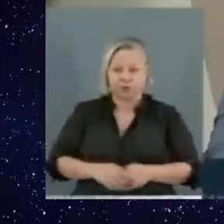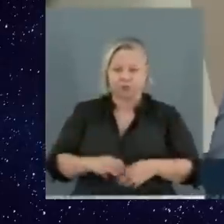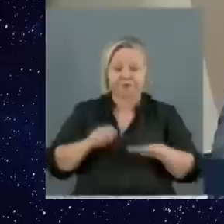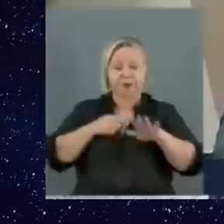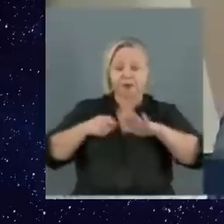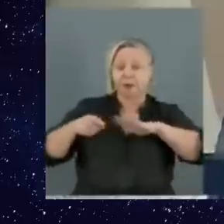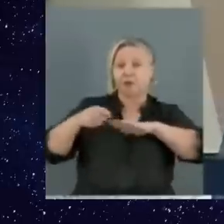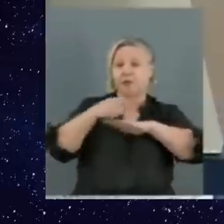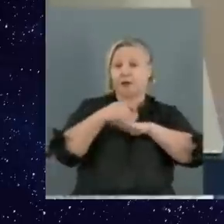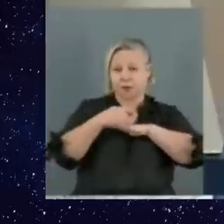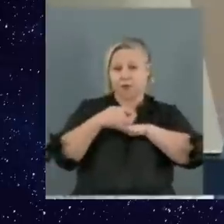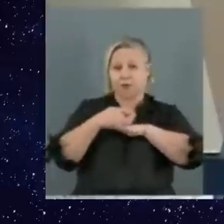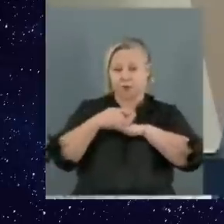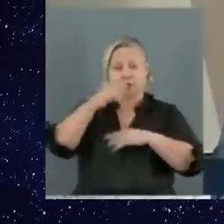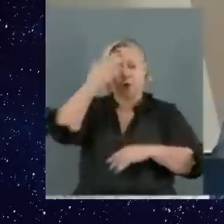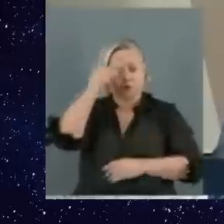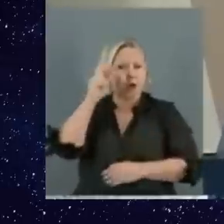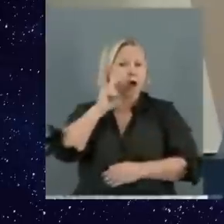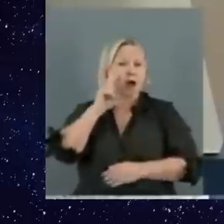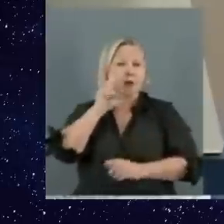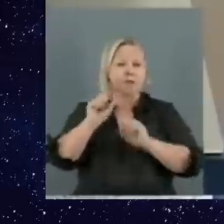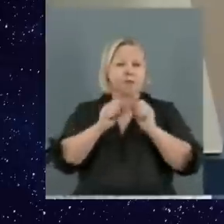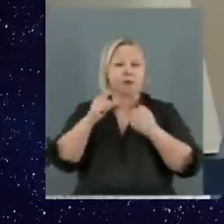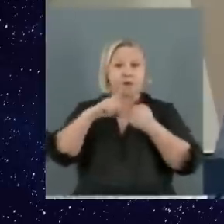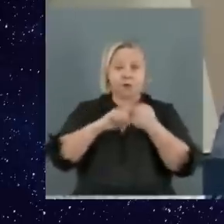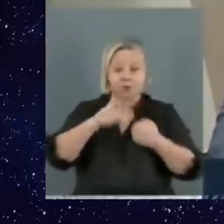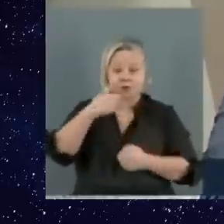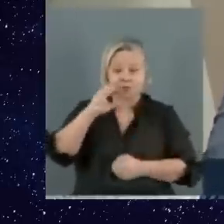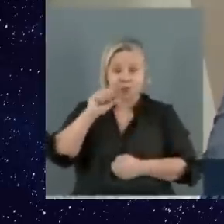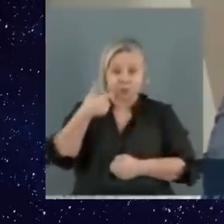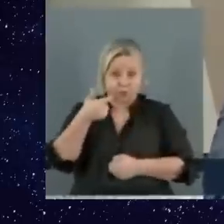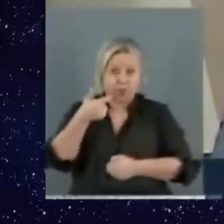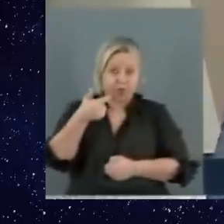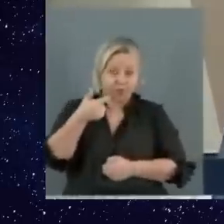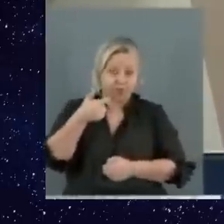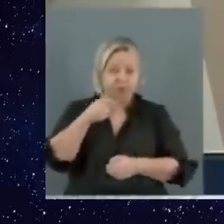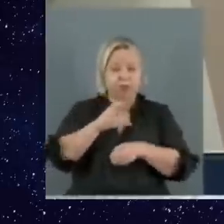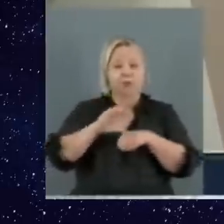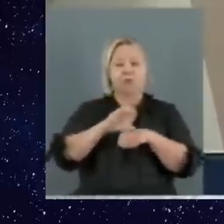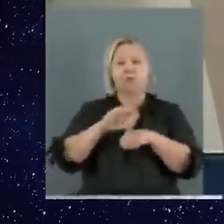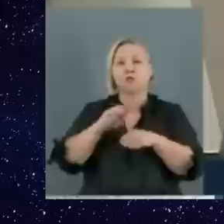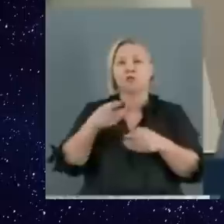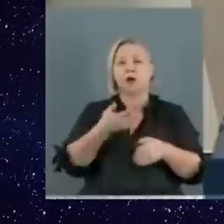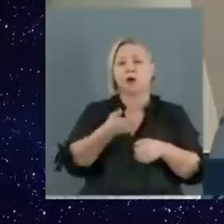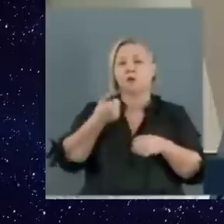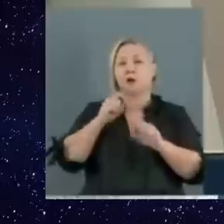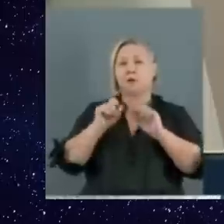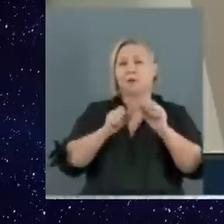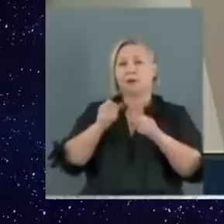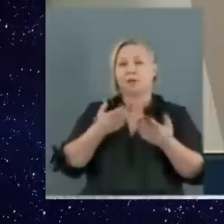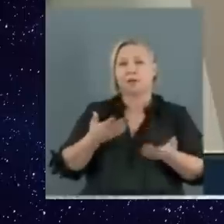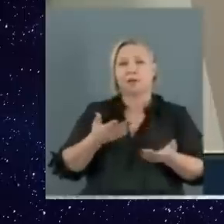o senhor sabe, o senhor lembra, que está no artigo 102 da Constituição a previsão das ADINs, ADINs,